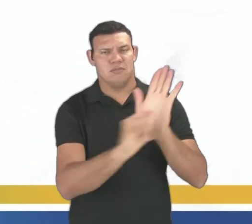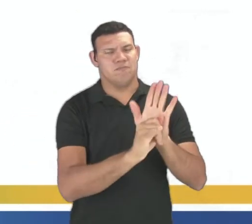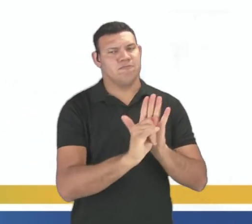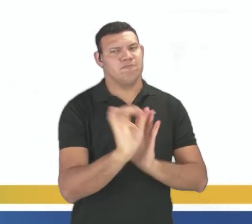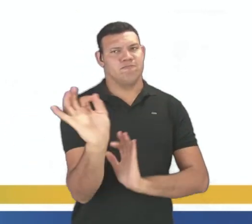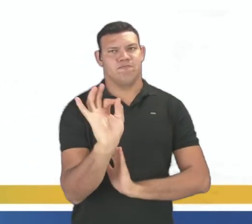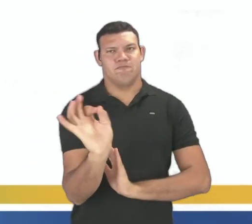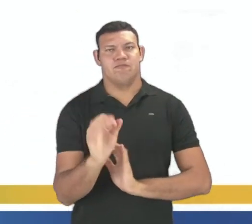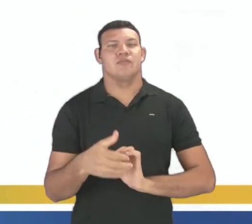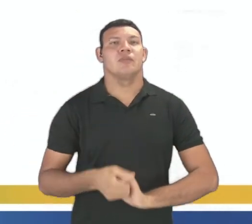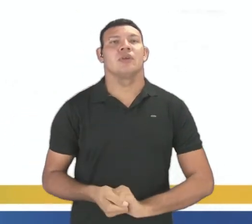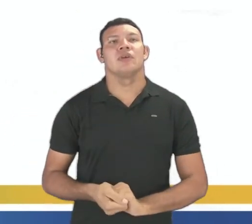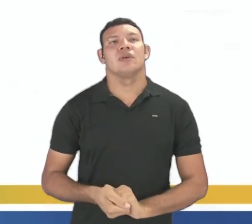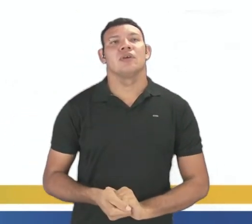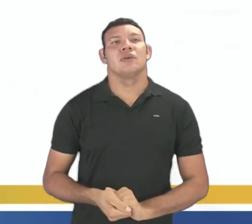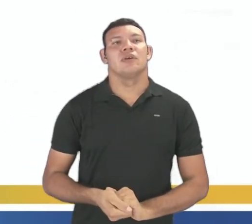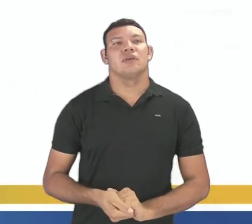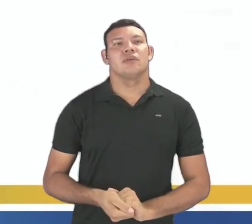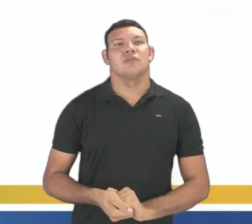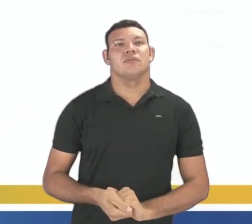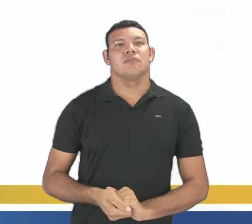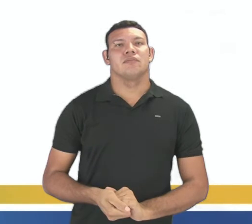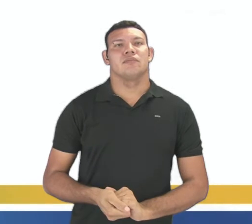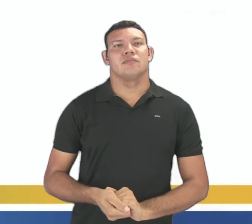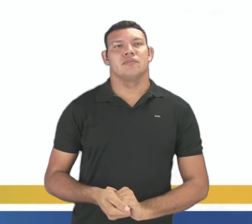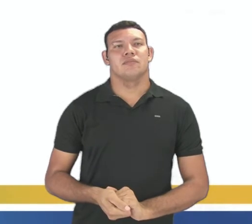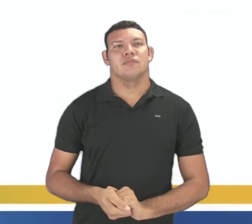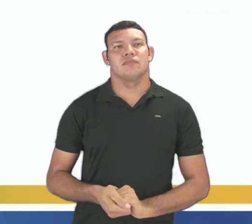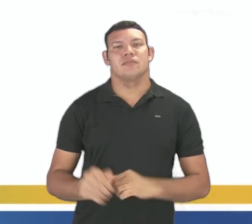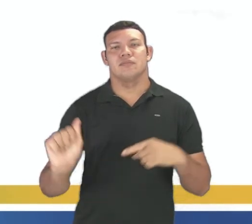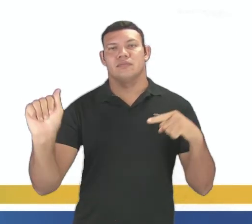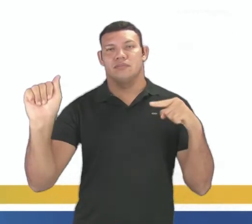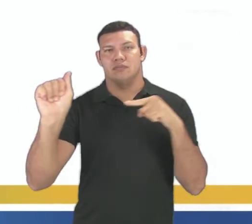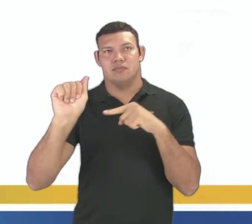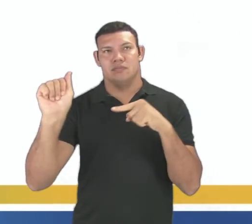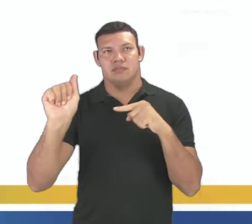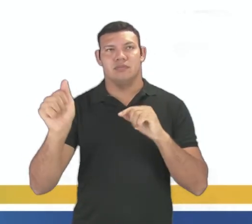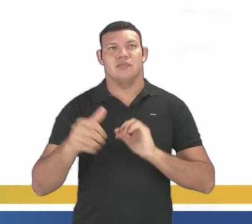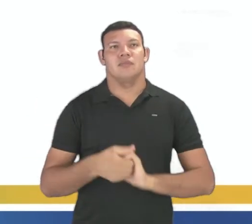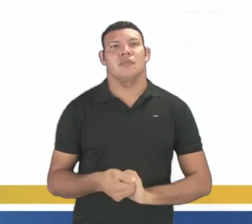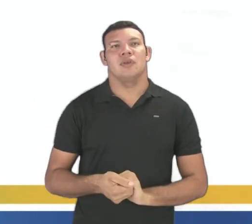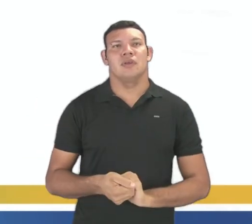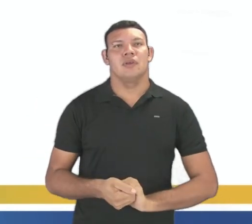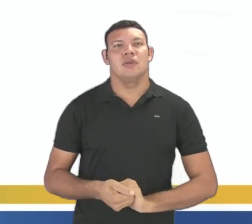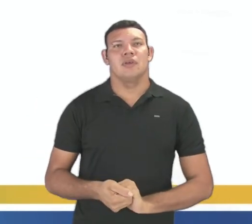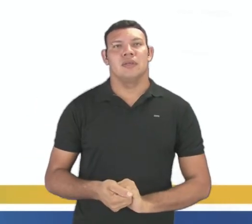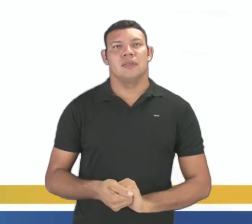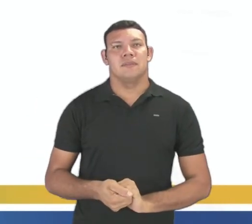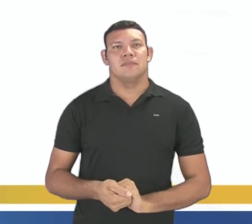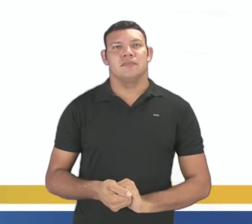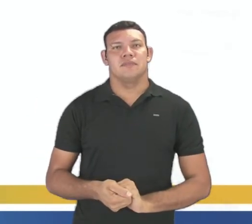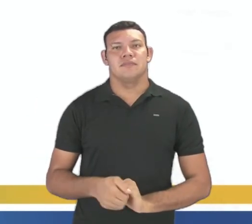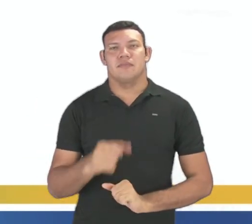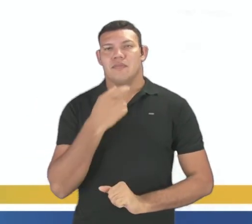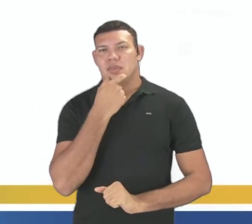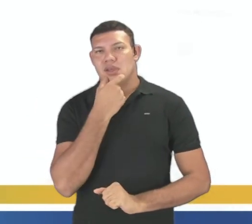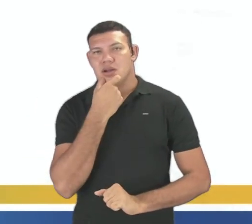com os exercícios. Então vamos lá. Letter A. She wants to live